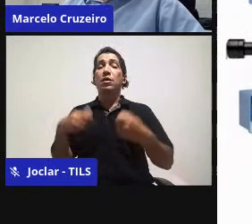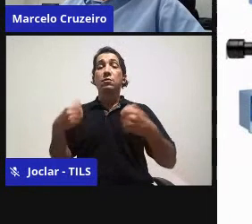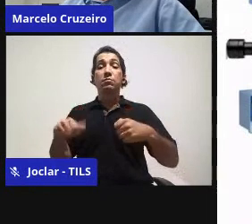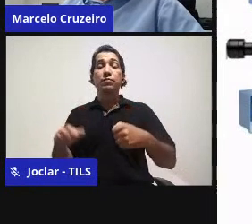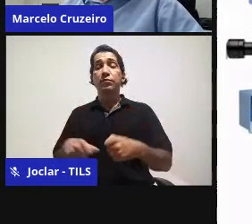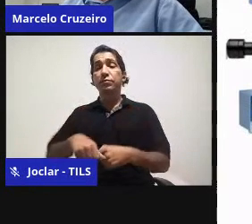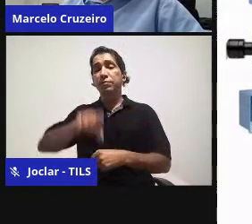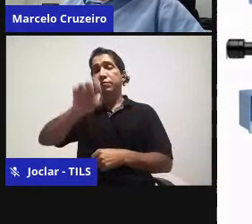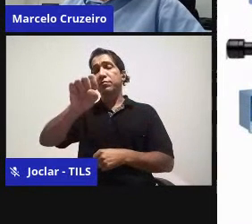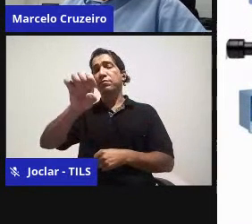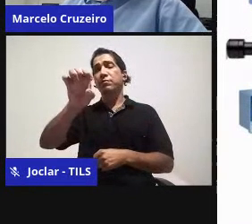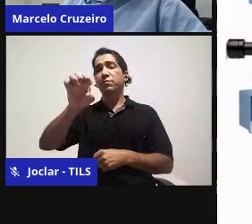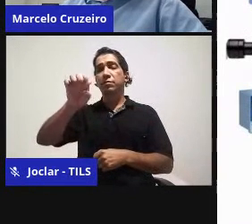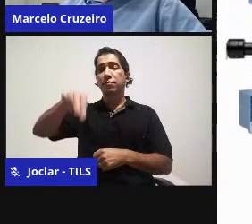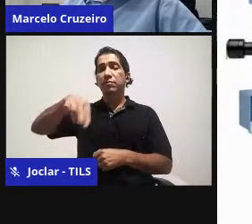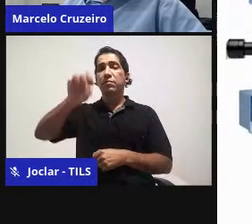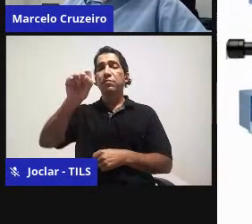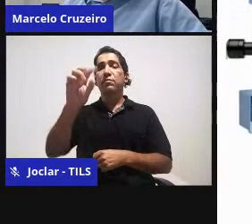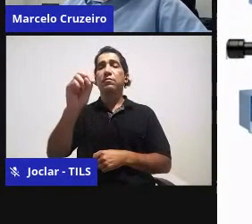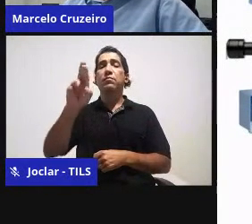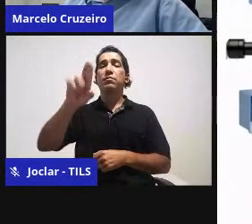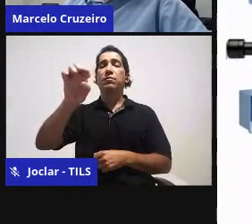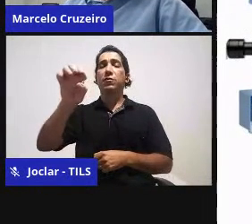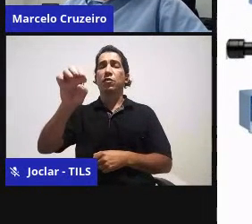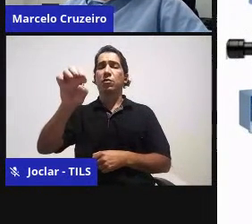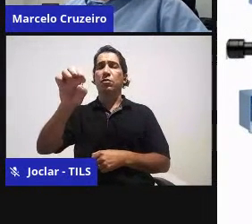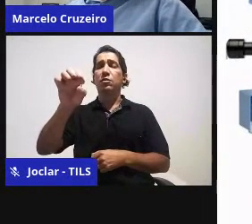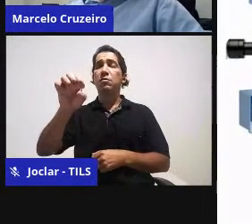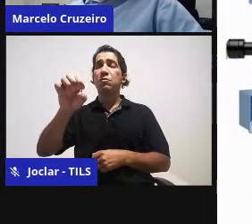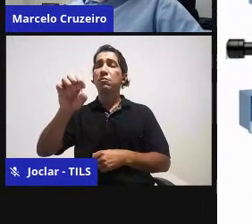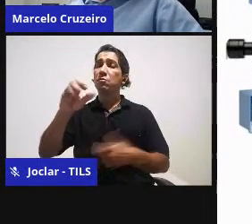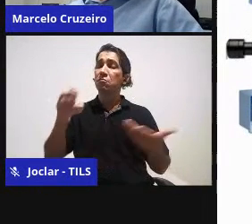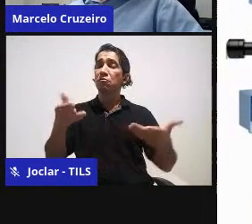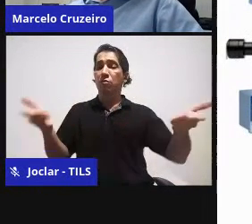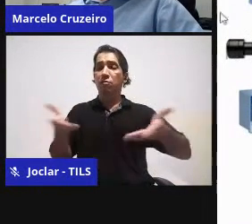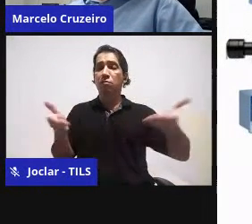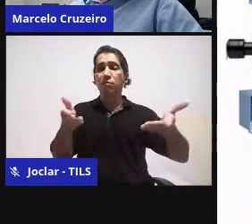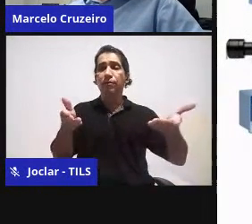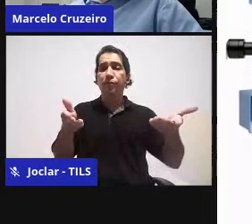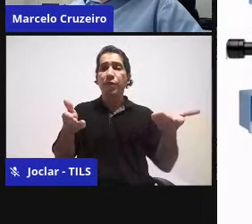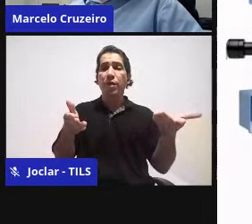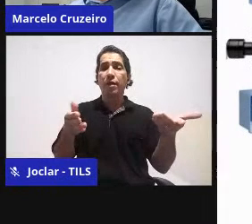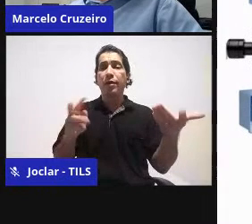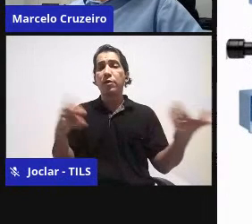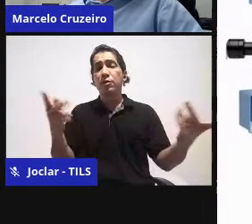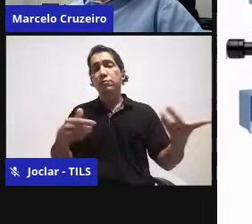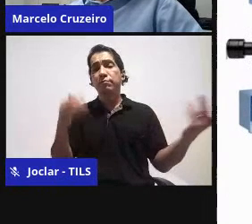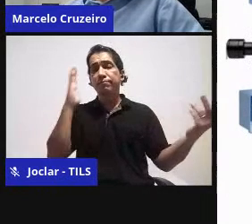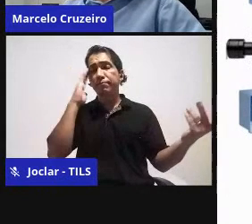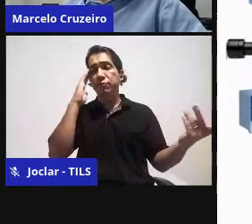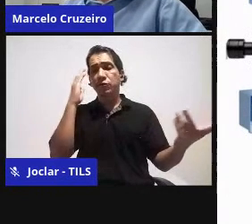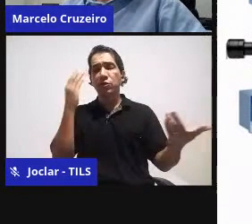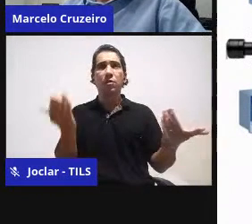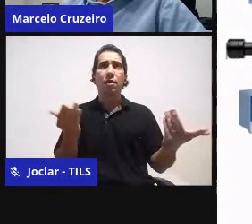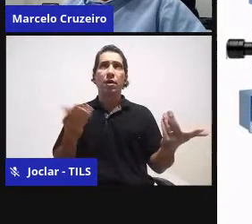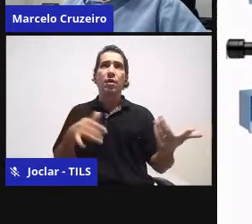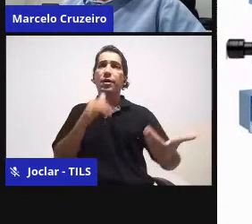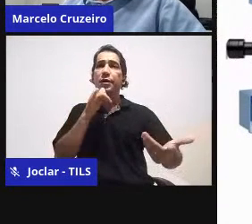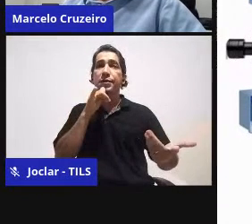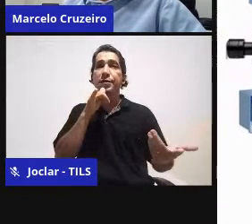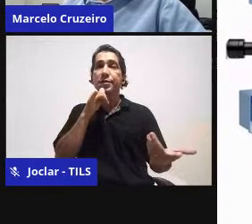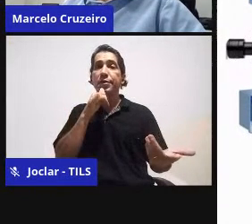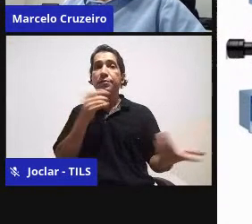sensorização propriamente dito. Então, hoje você consegue saber, através, por exemplo, de câmeras, né, você vai